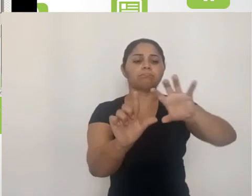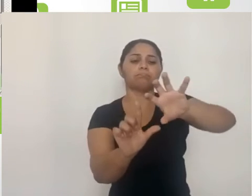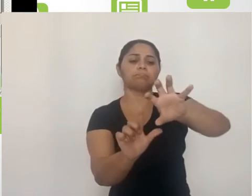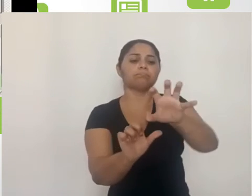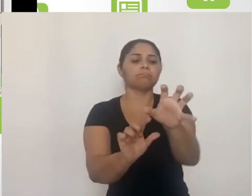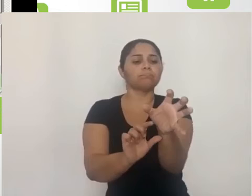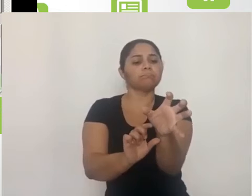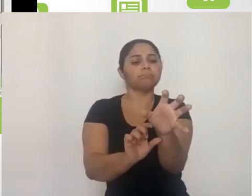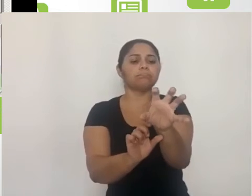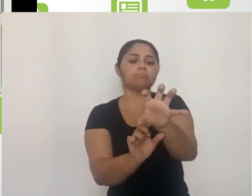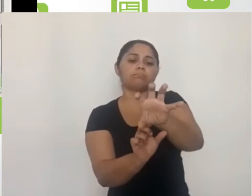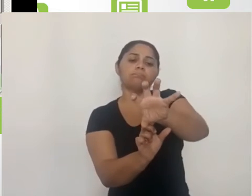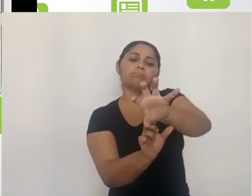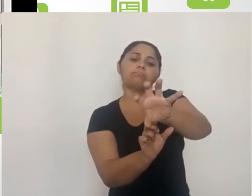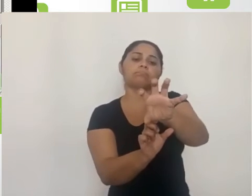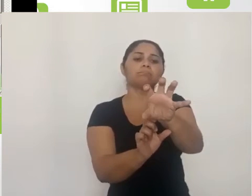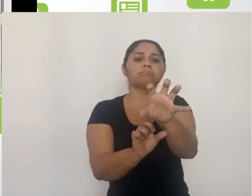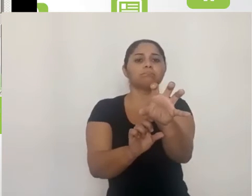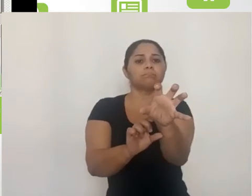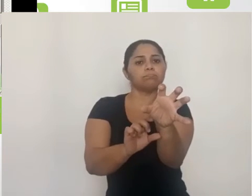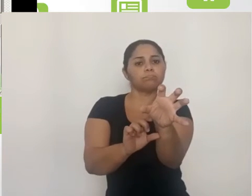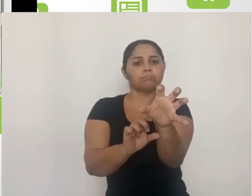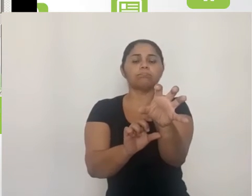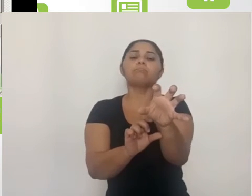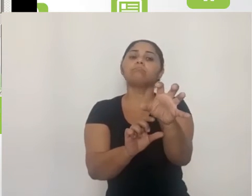Vou dar e rotacionar.